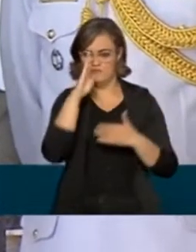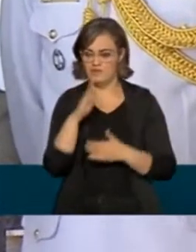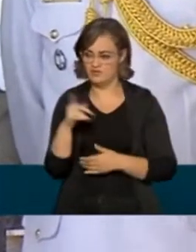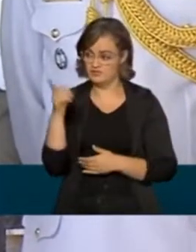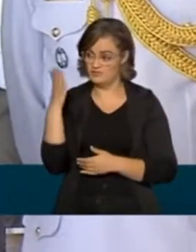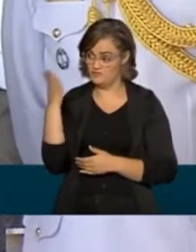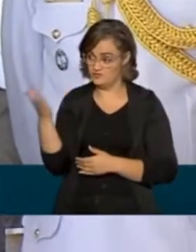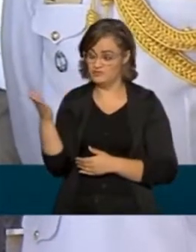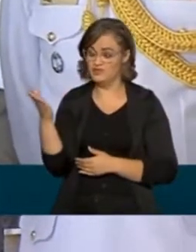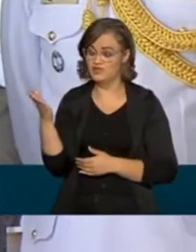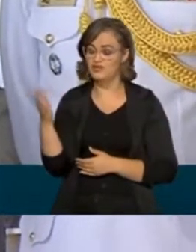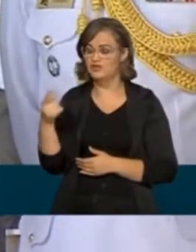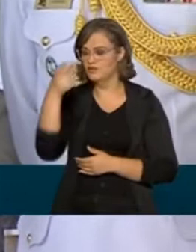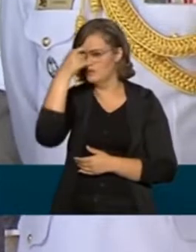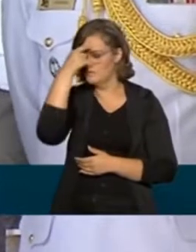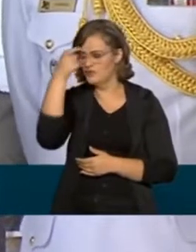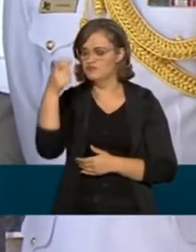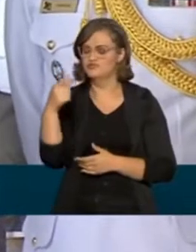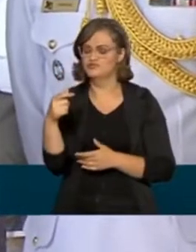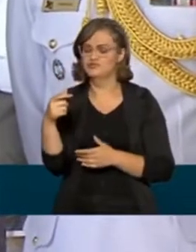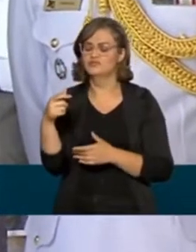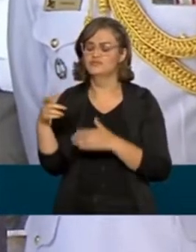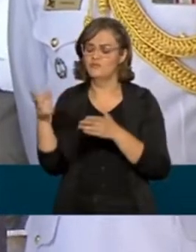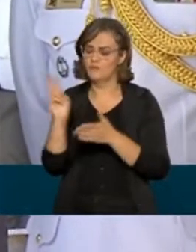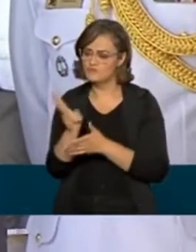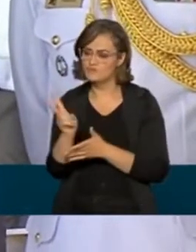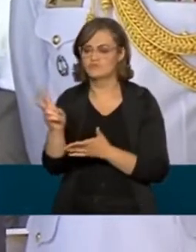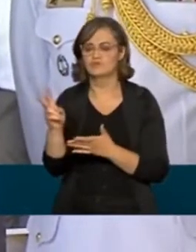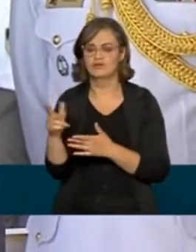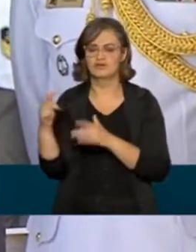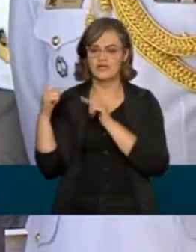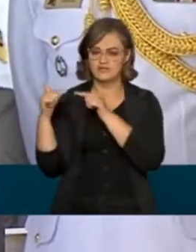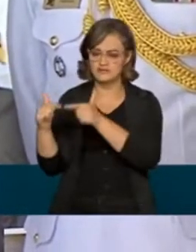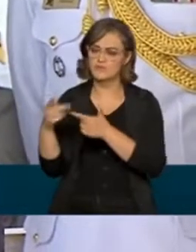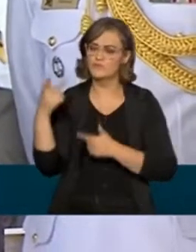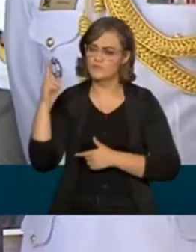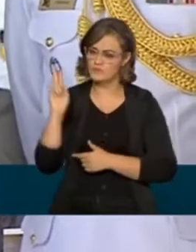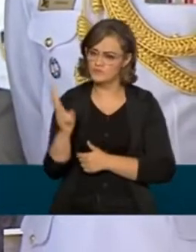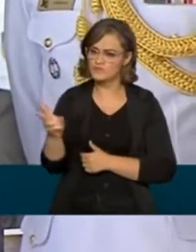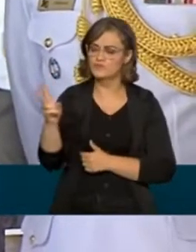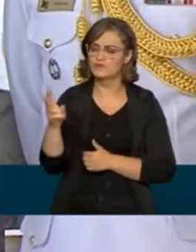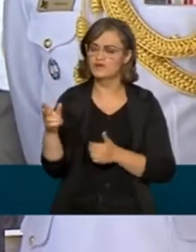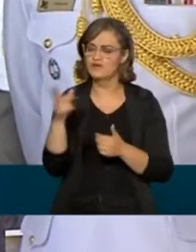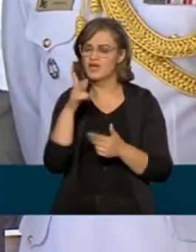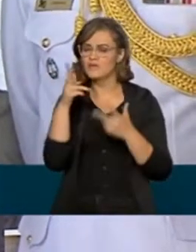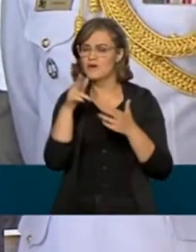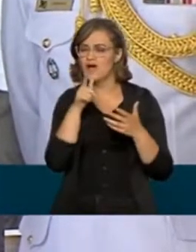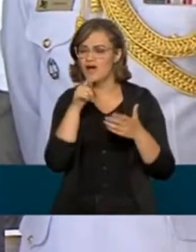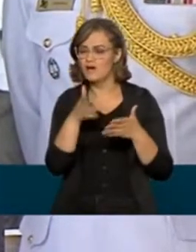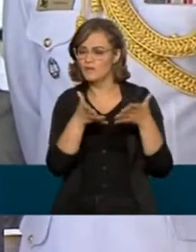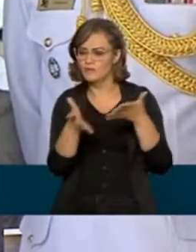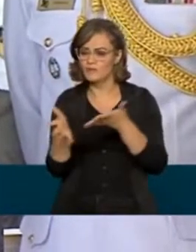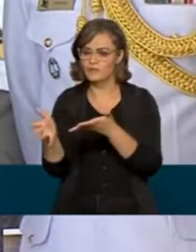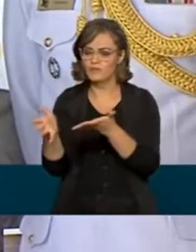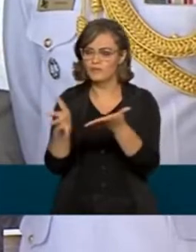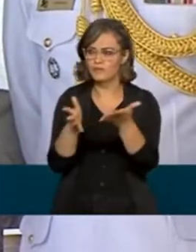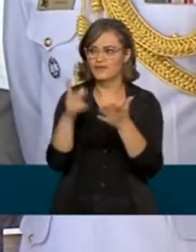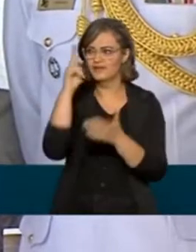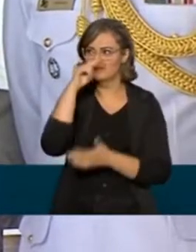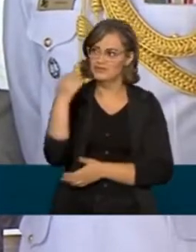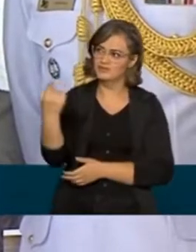com base nos valores e tradições sedimentados, seguindo as águas dos grandes vultos navais do